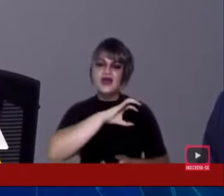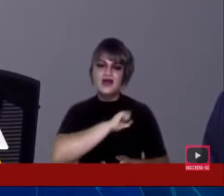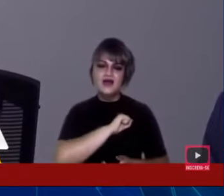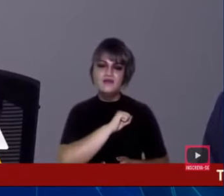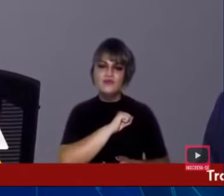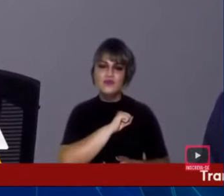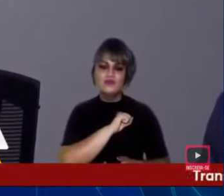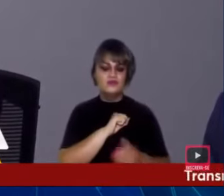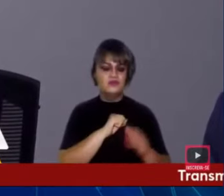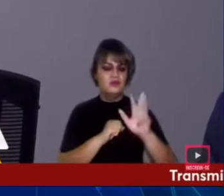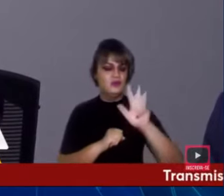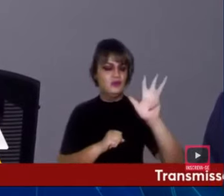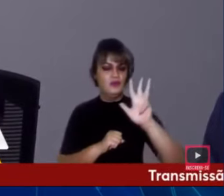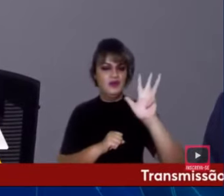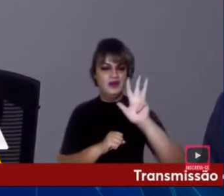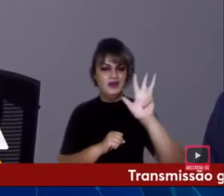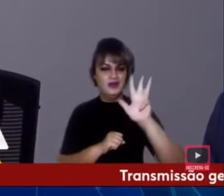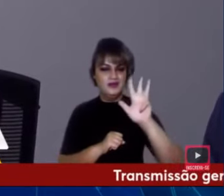da República,